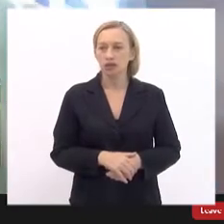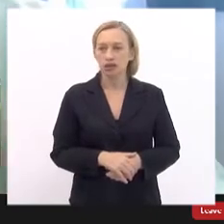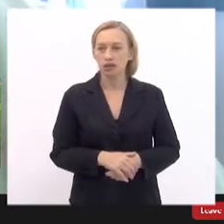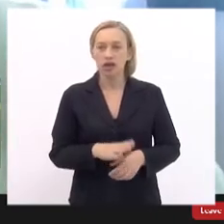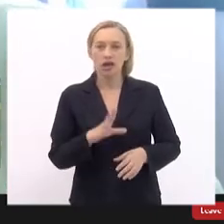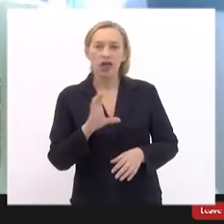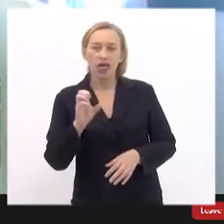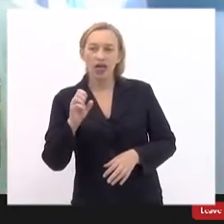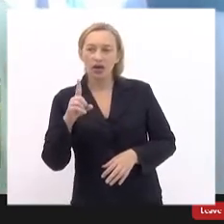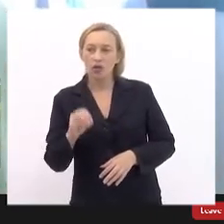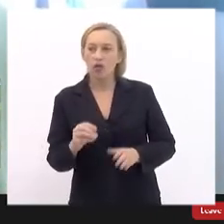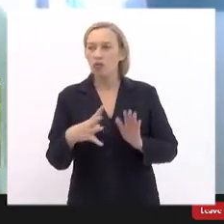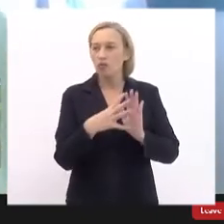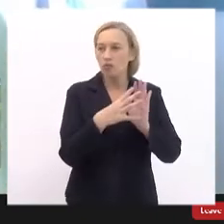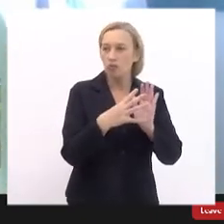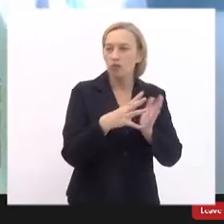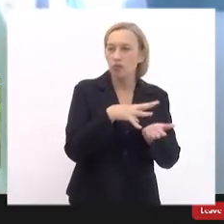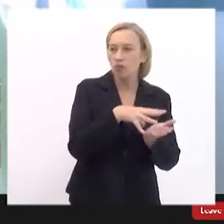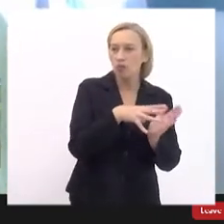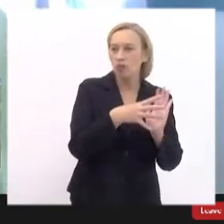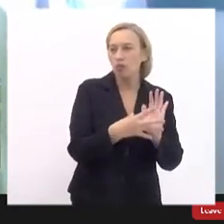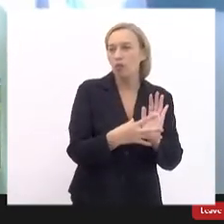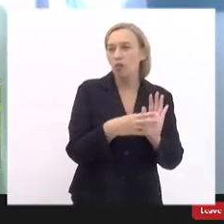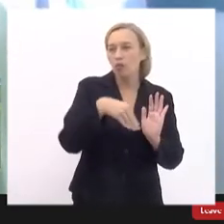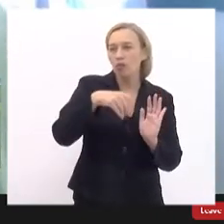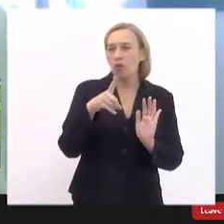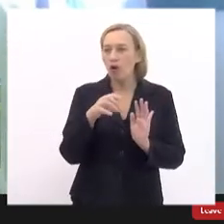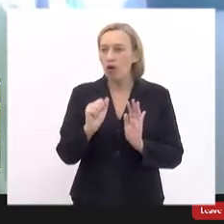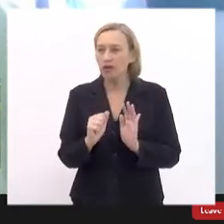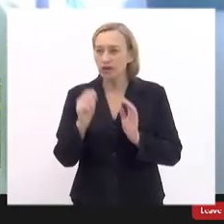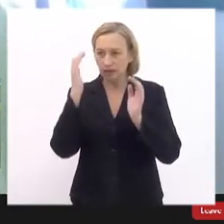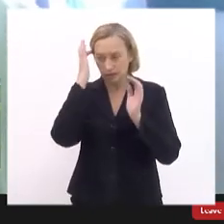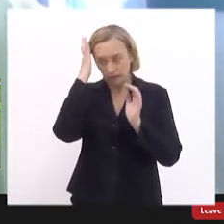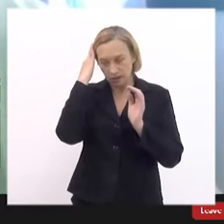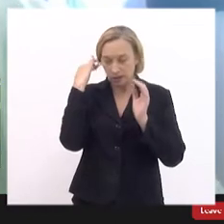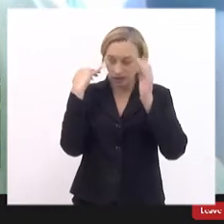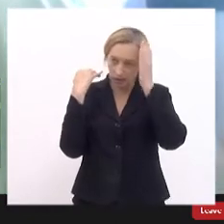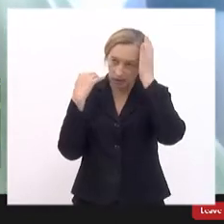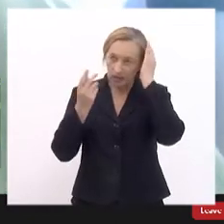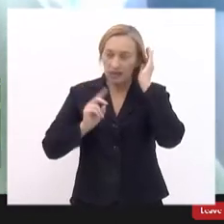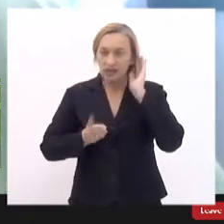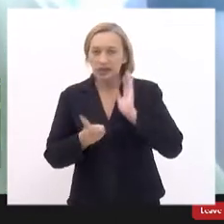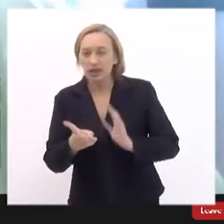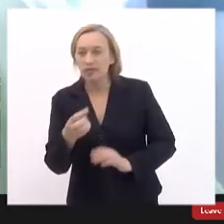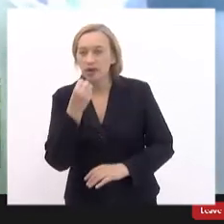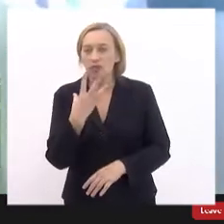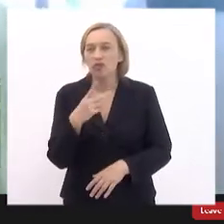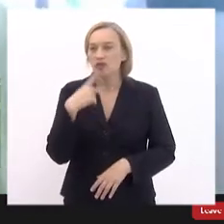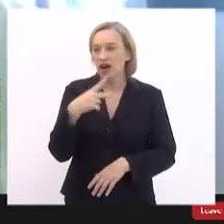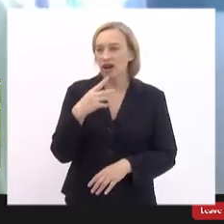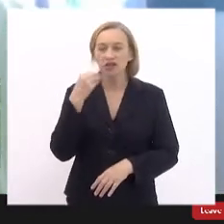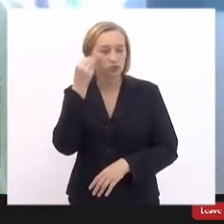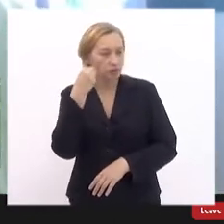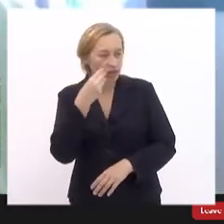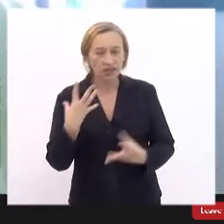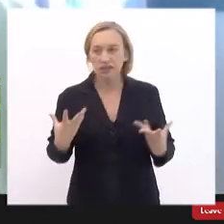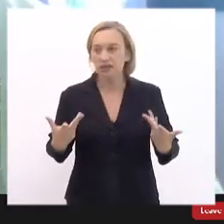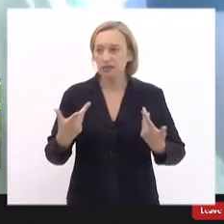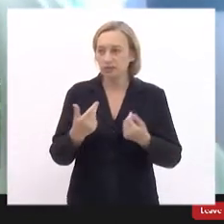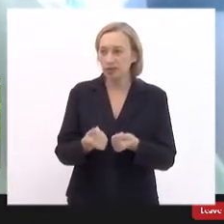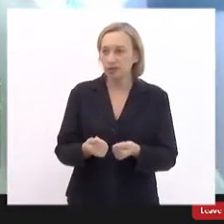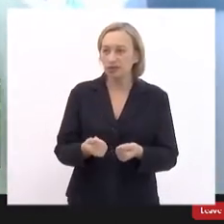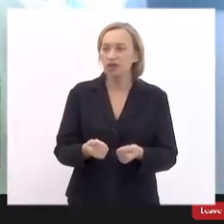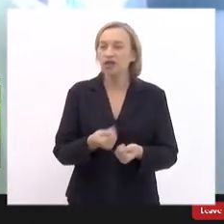Ecomoda, sempre orientados por estilistas. Então, sempre é bom lembrar que essas foram experiências bem-sucedidas que